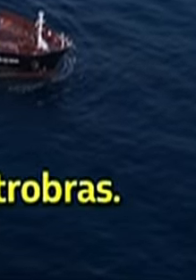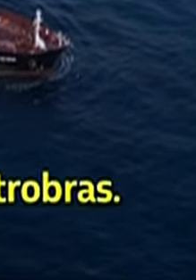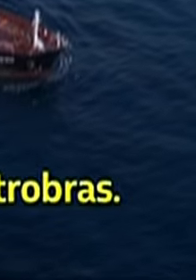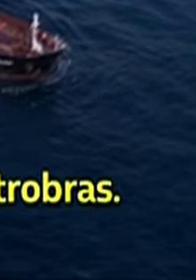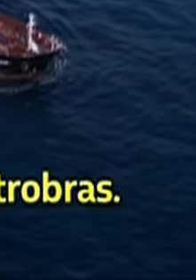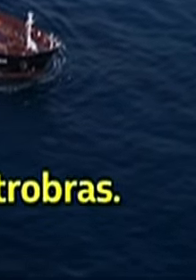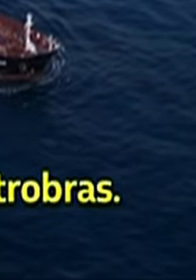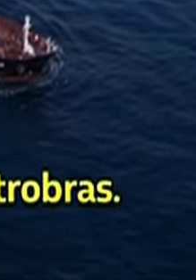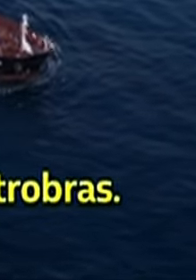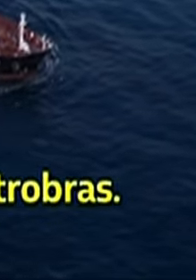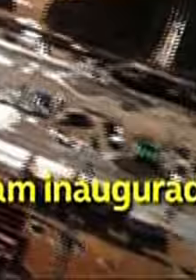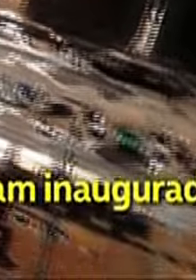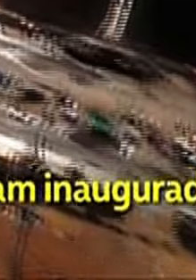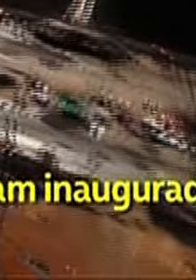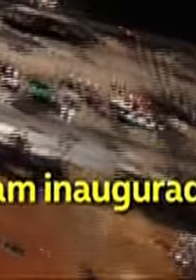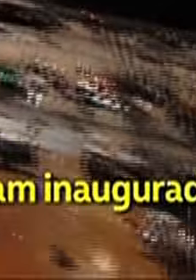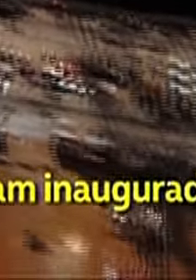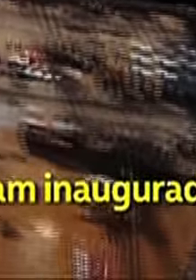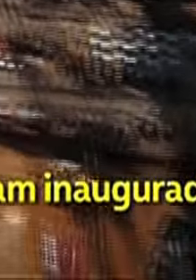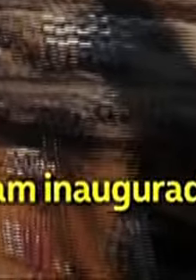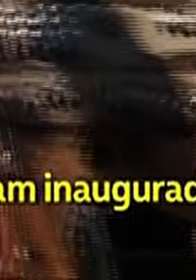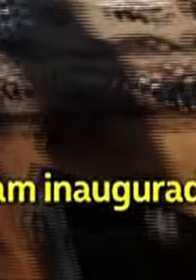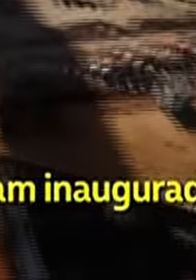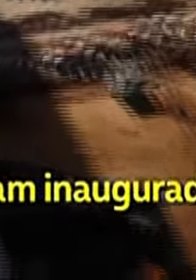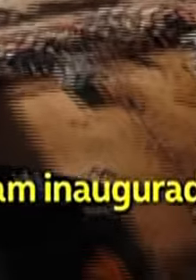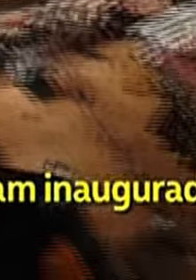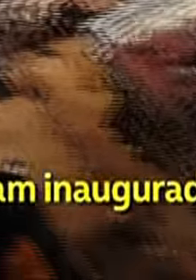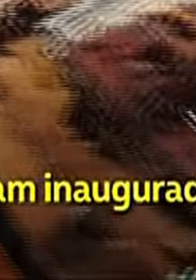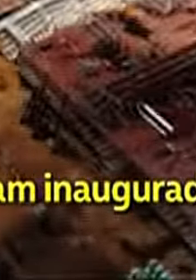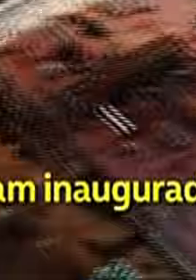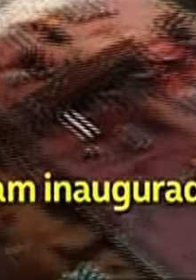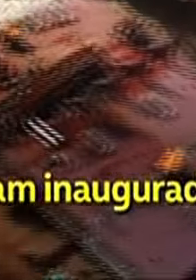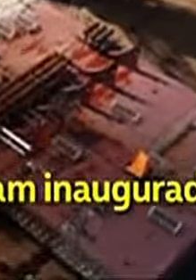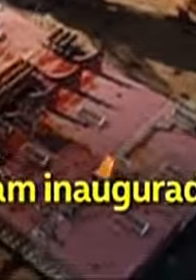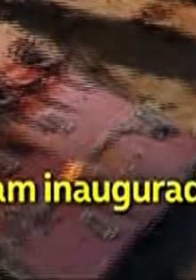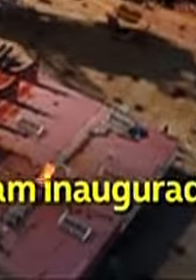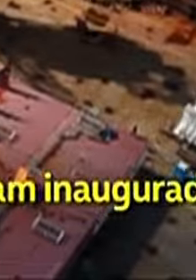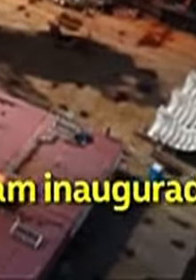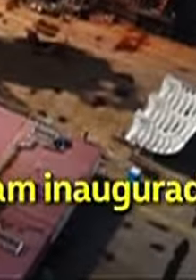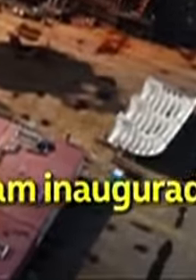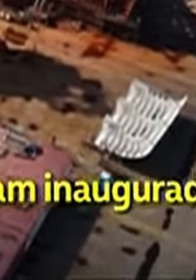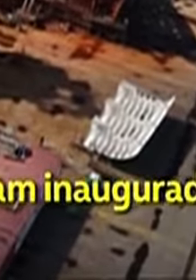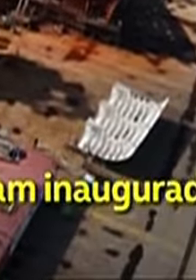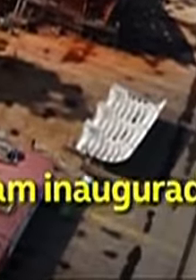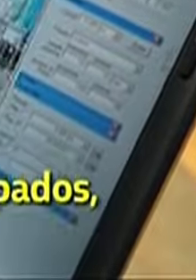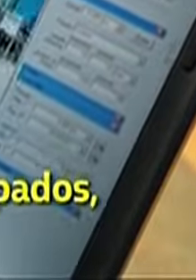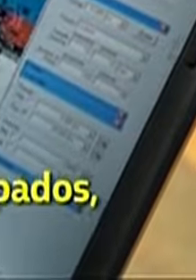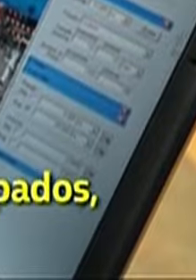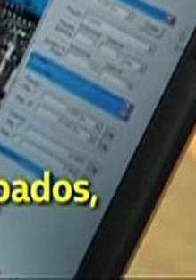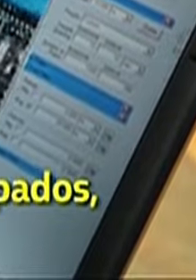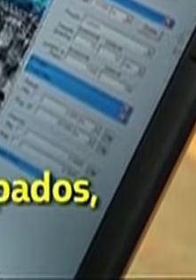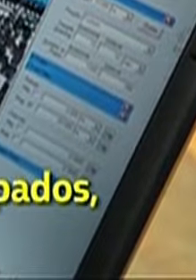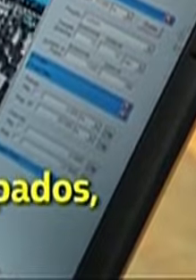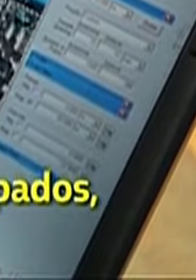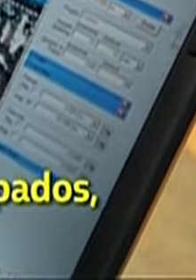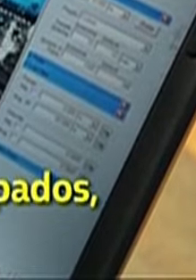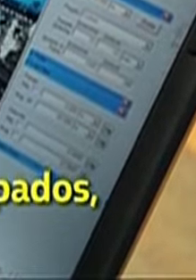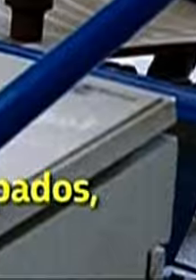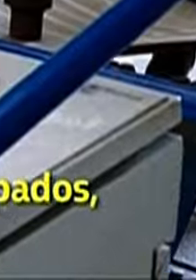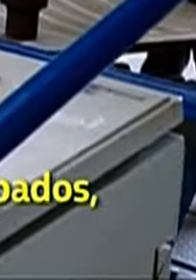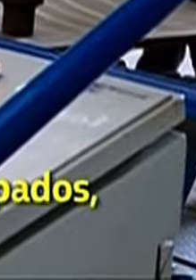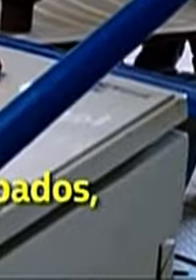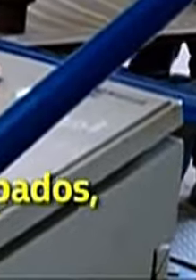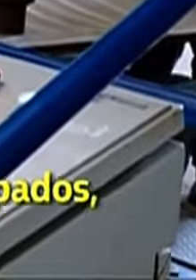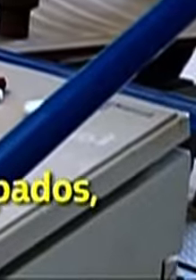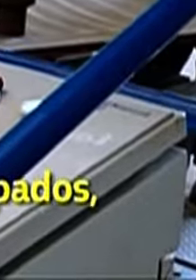da Petrobras. Com o programa, 3 novos estaleiros foram inaugurados. Estaleiros